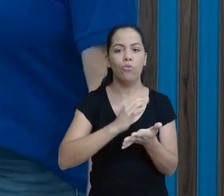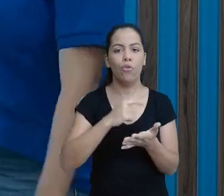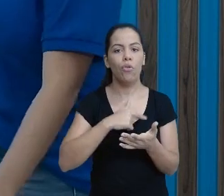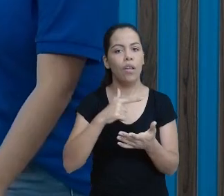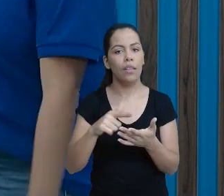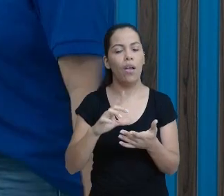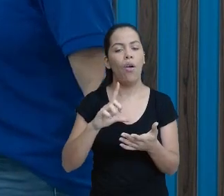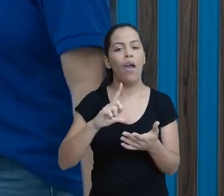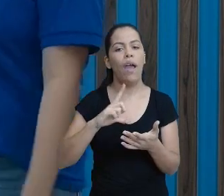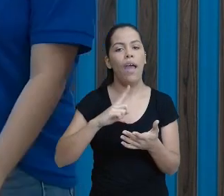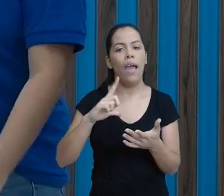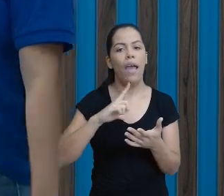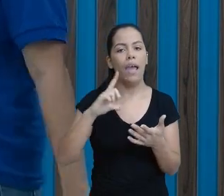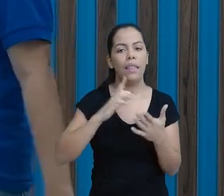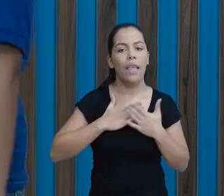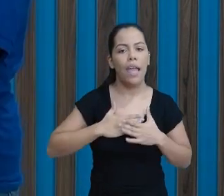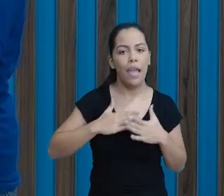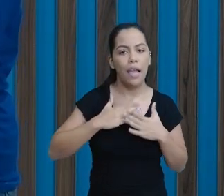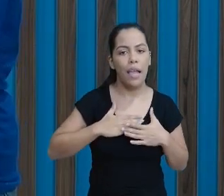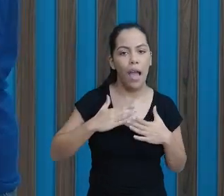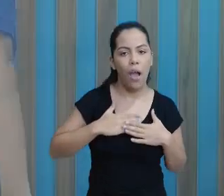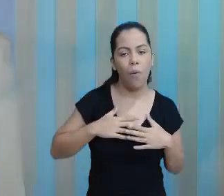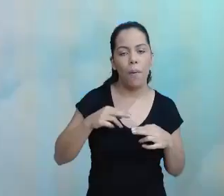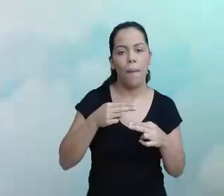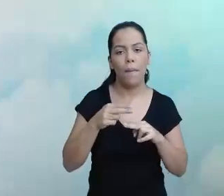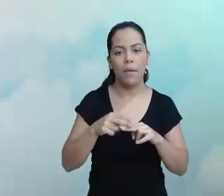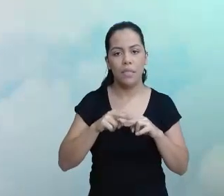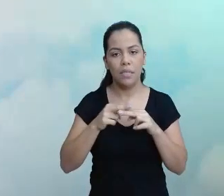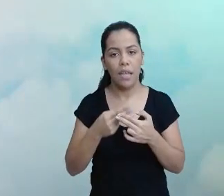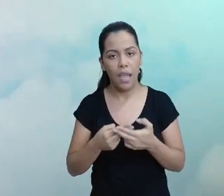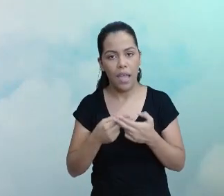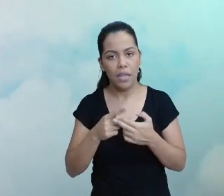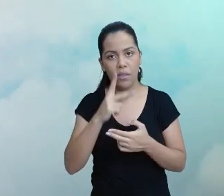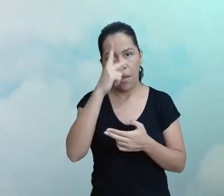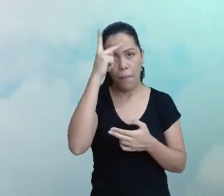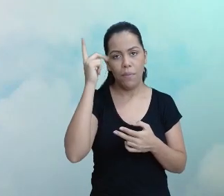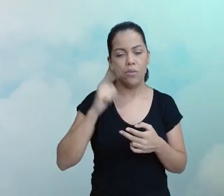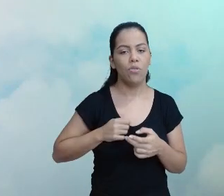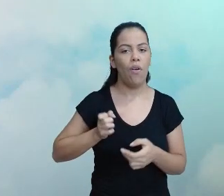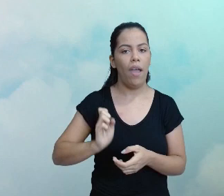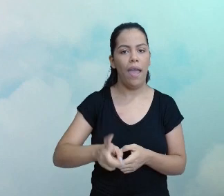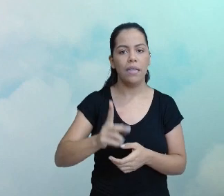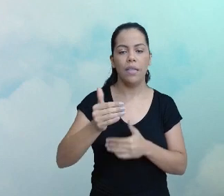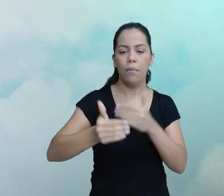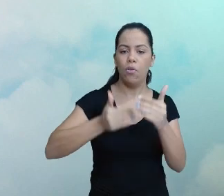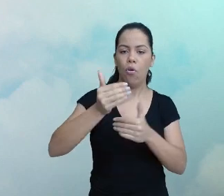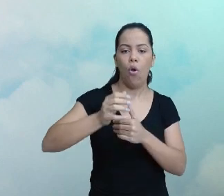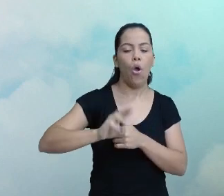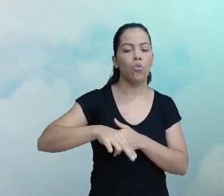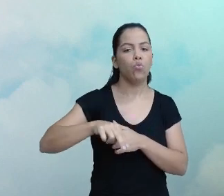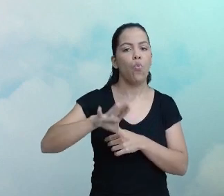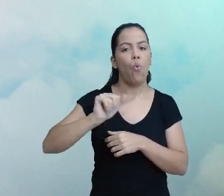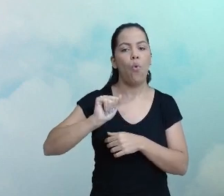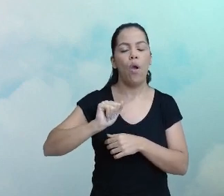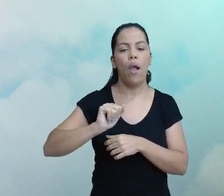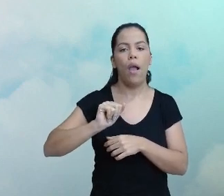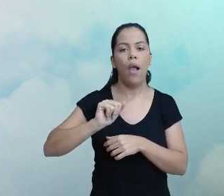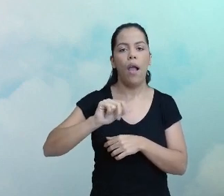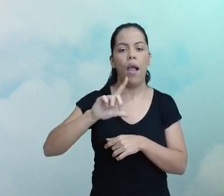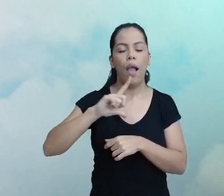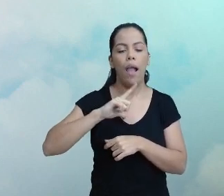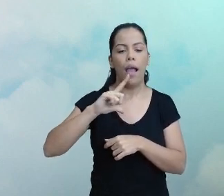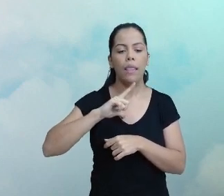tolerância, como qualquer aspecto da paz, é sempre um trabalho em andamento. Nunca tem fim. E se formos